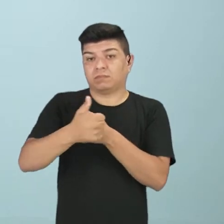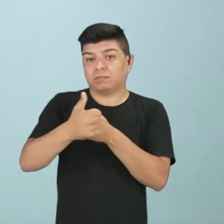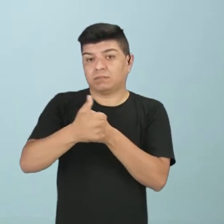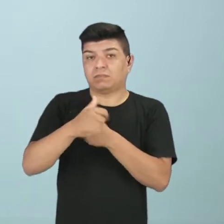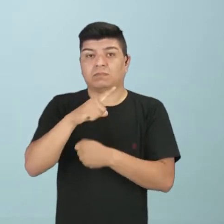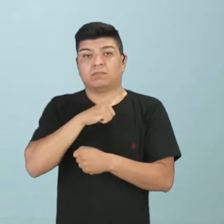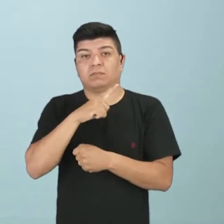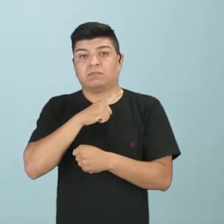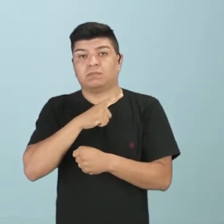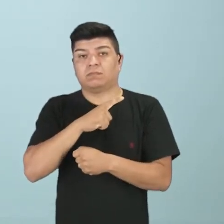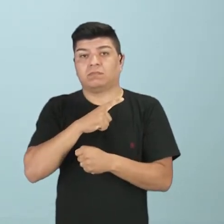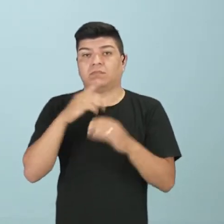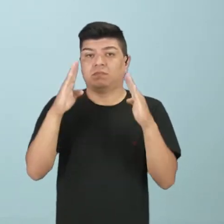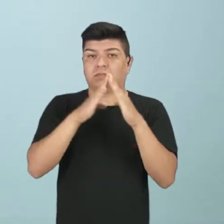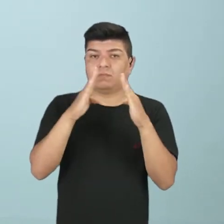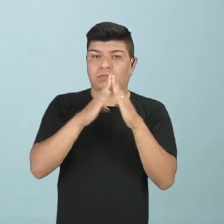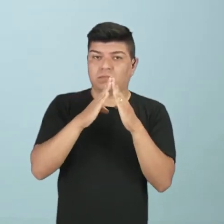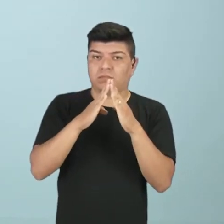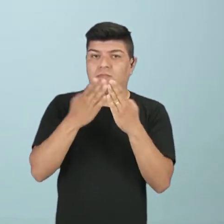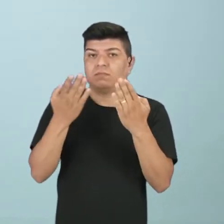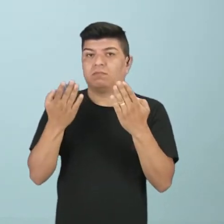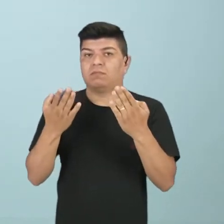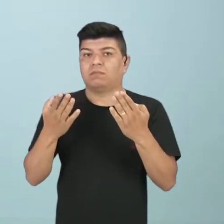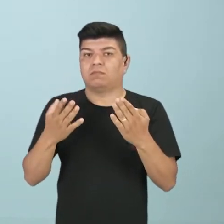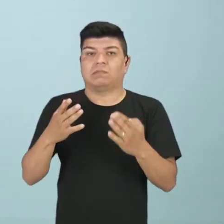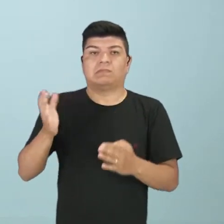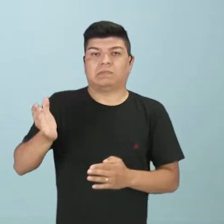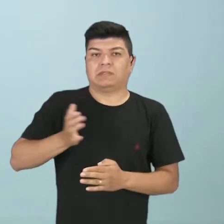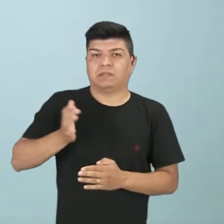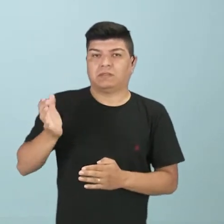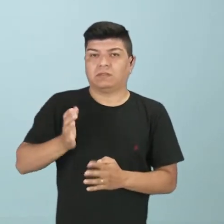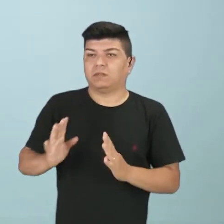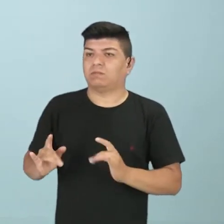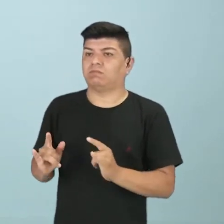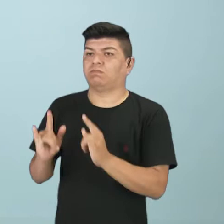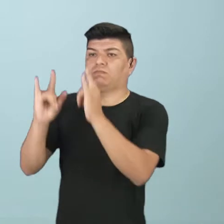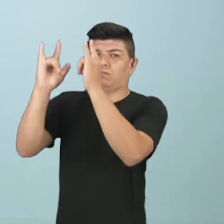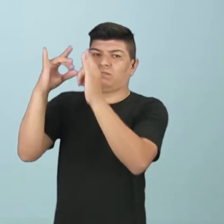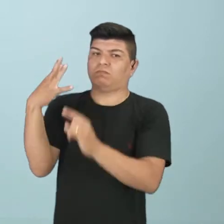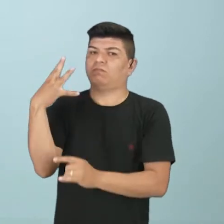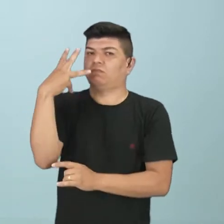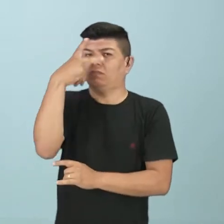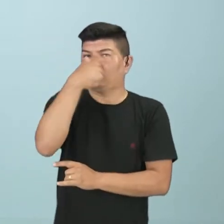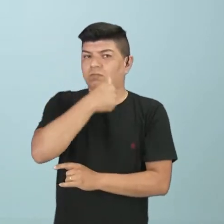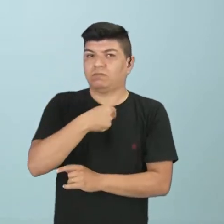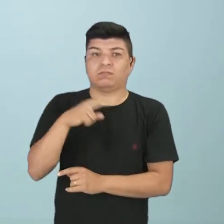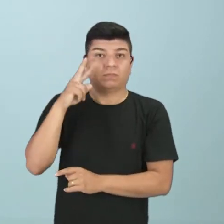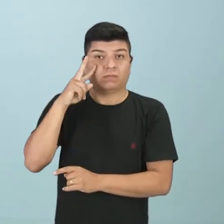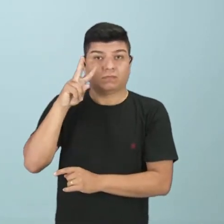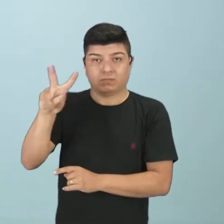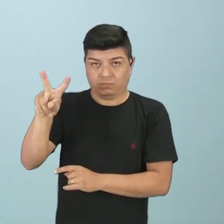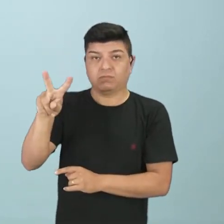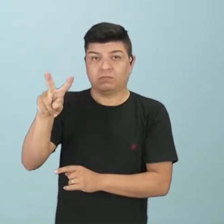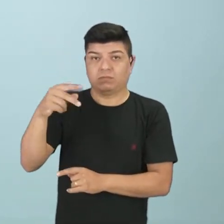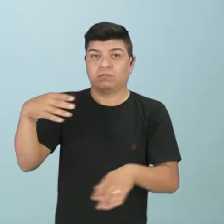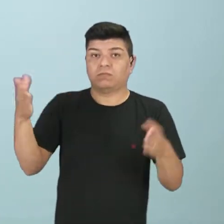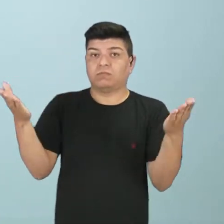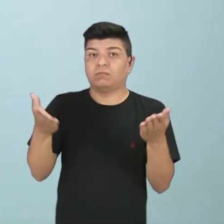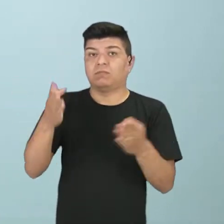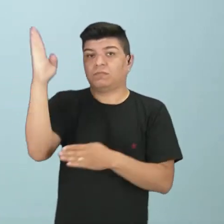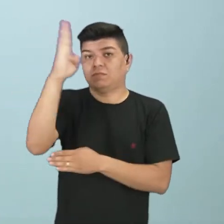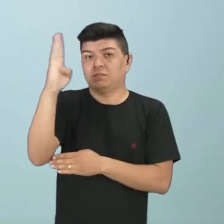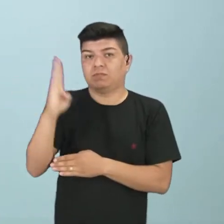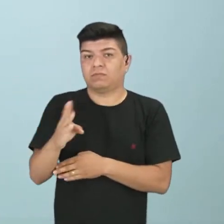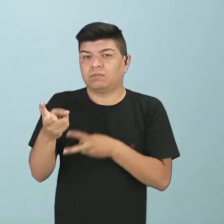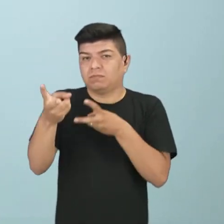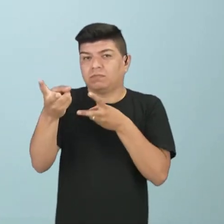você existem casarões, existem mansões, existem prédios muito bonitos. Se a gente olhar para os grandes centros urbanos do Brasil, você